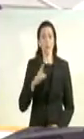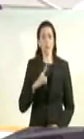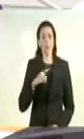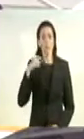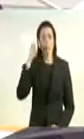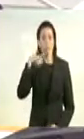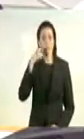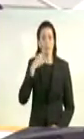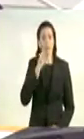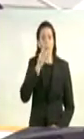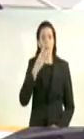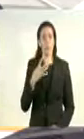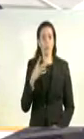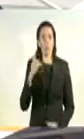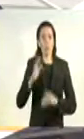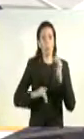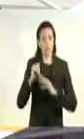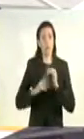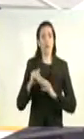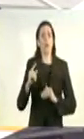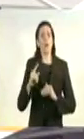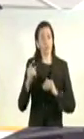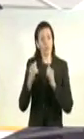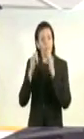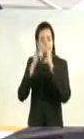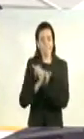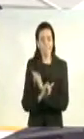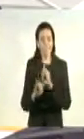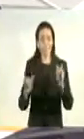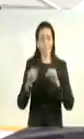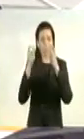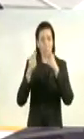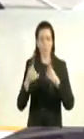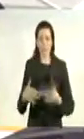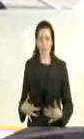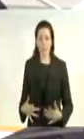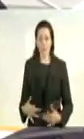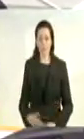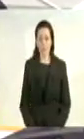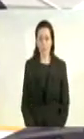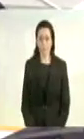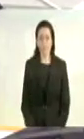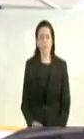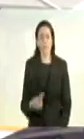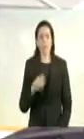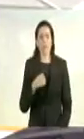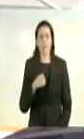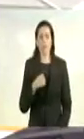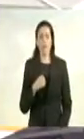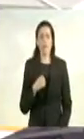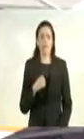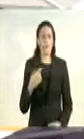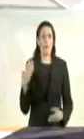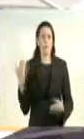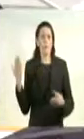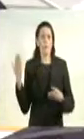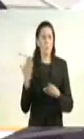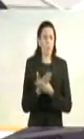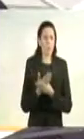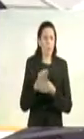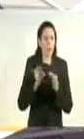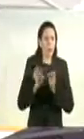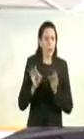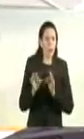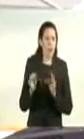entrada em nenhuma denúncia no Ministério Público. Ainda não demos, porque nós estamos avaliando se há necessidade, se o governo